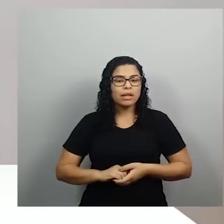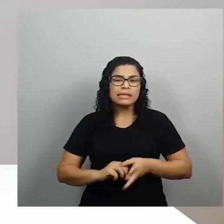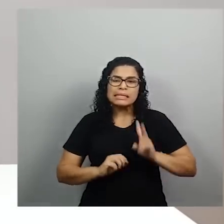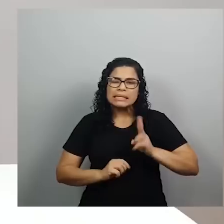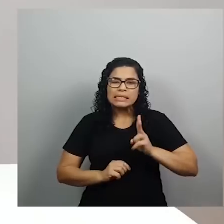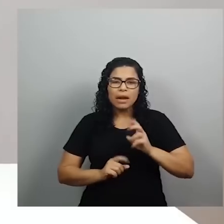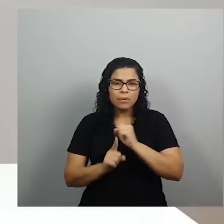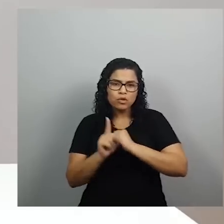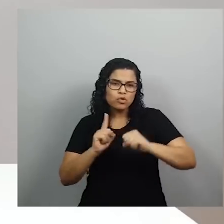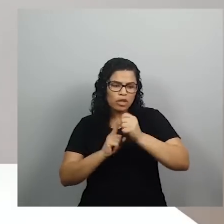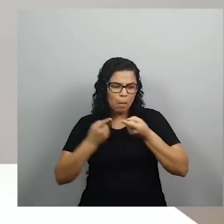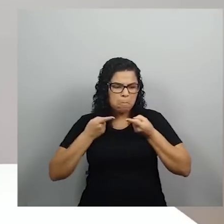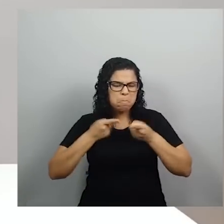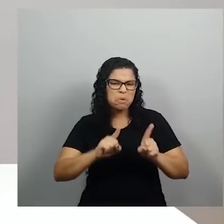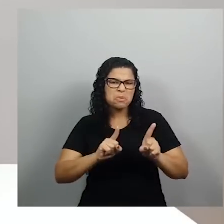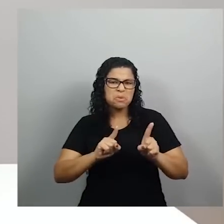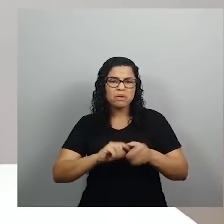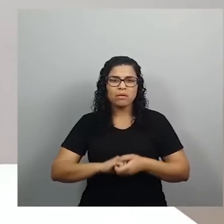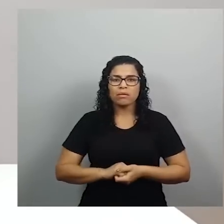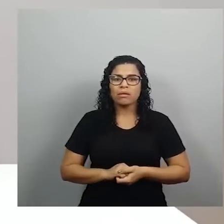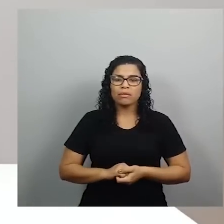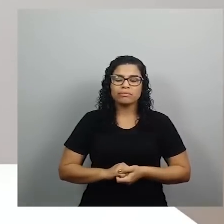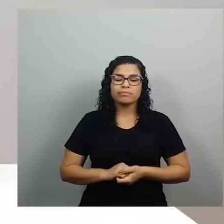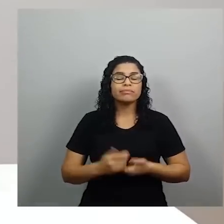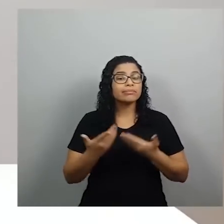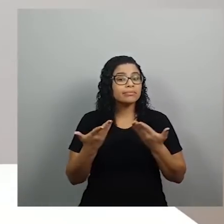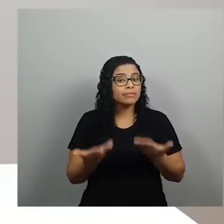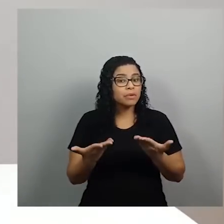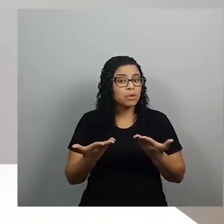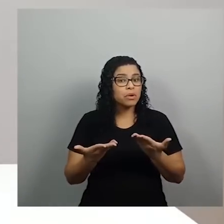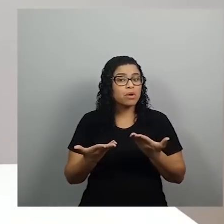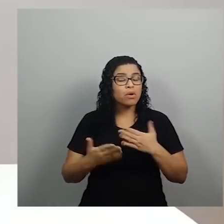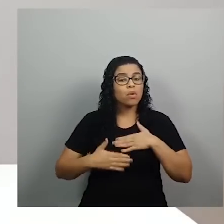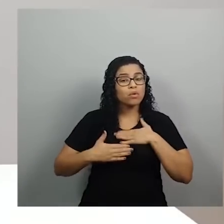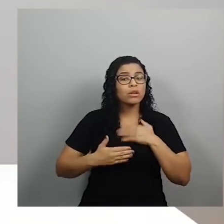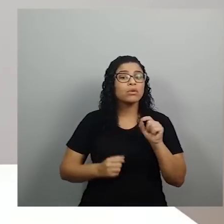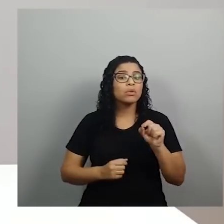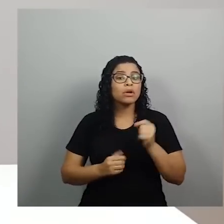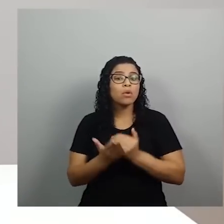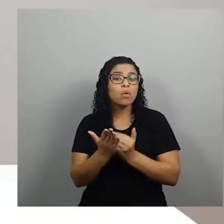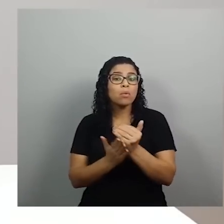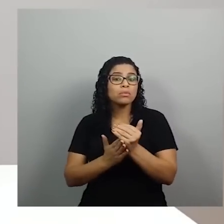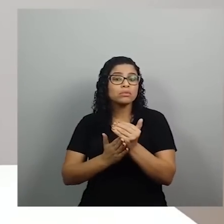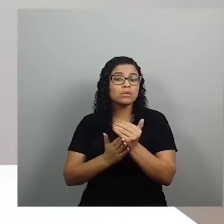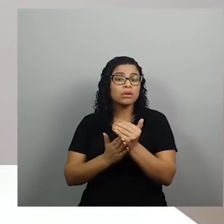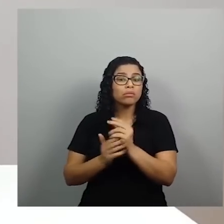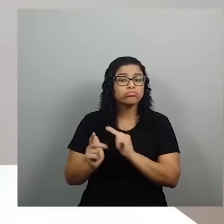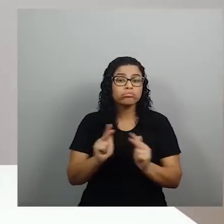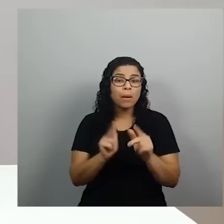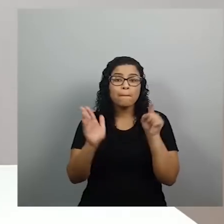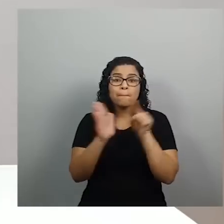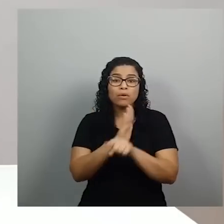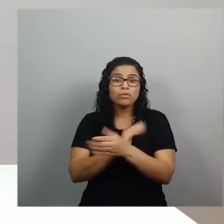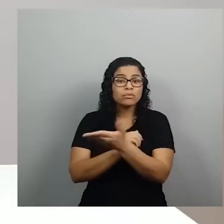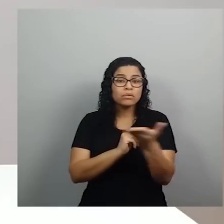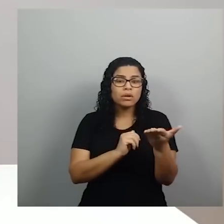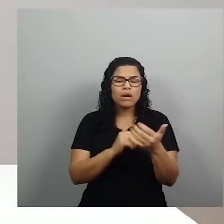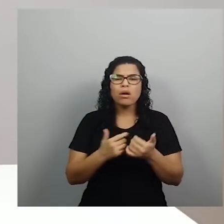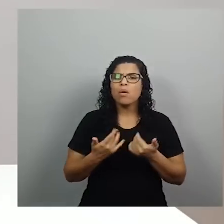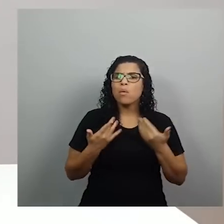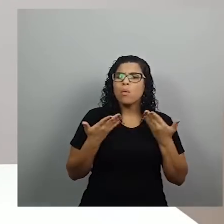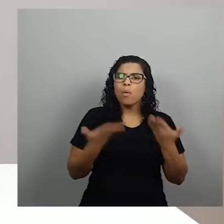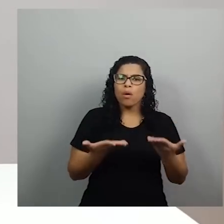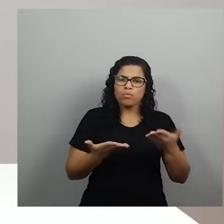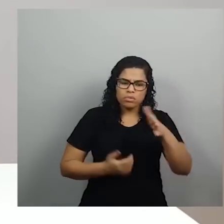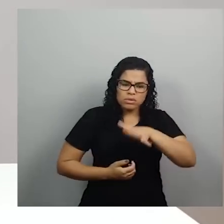alvo de discriminação na sociedade. Assim, gostaria de iniciar a nossa conversa perguntando a vocês sobre